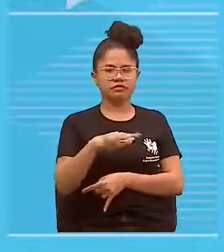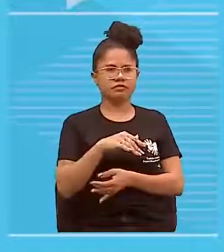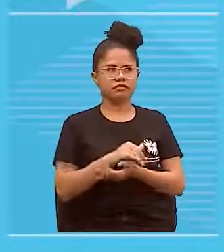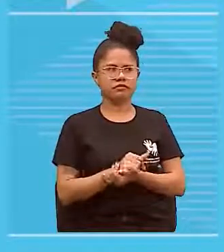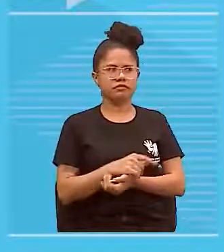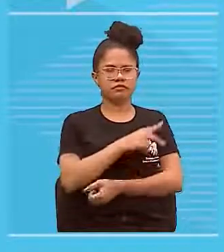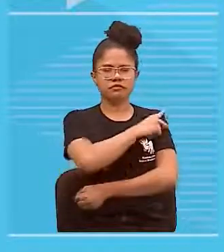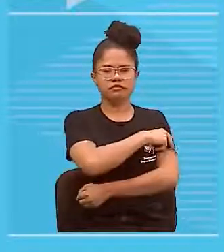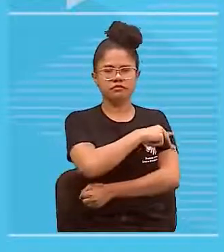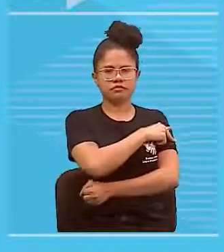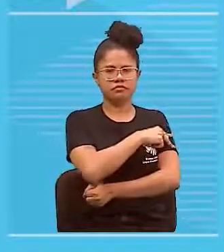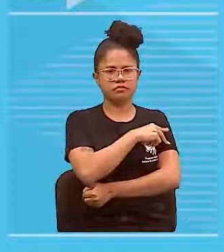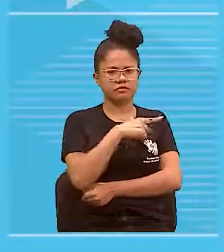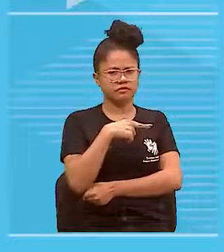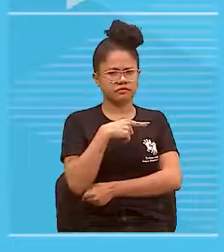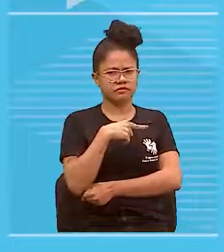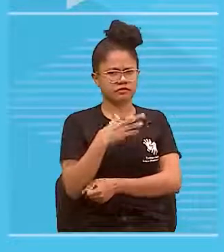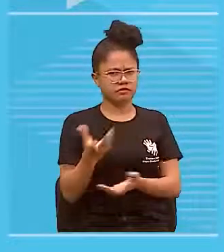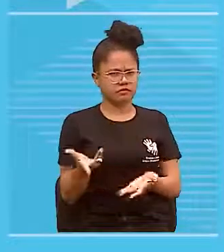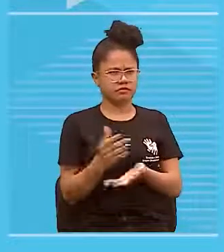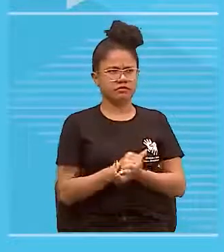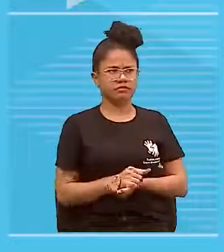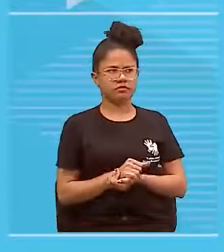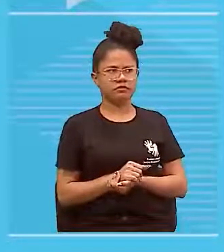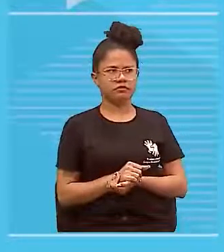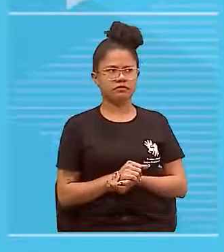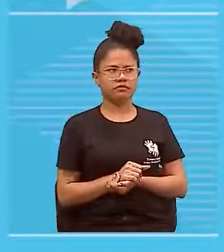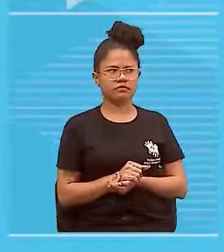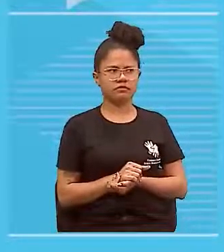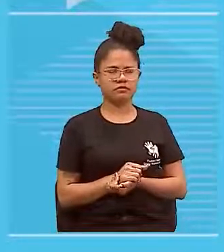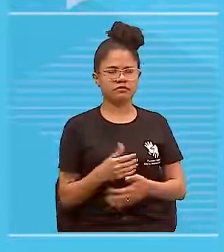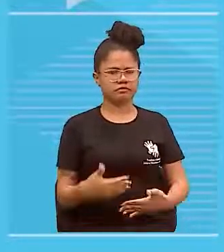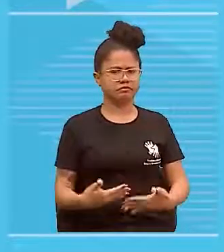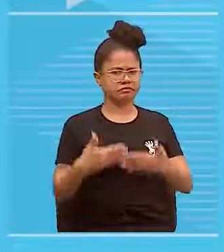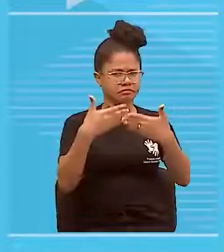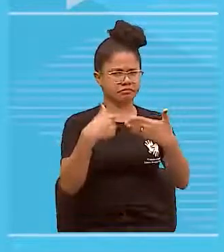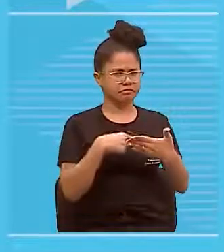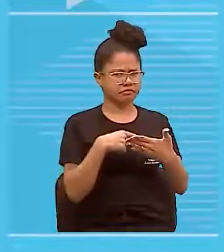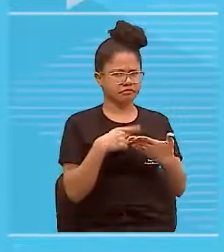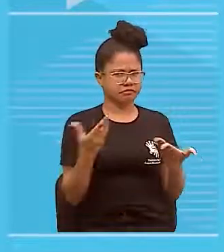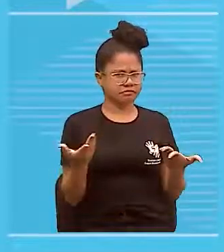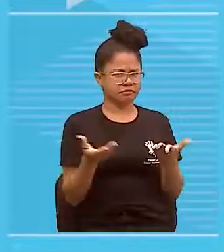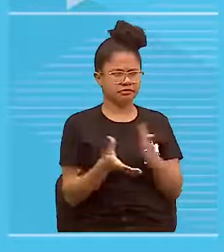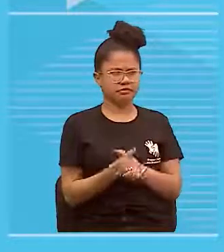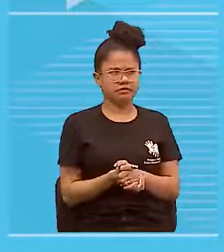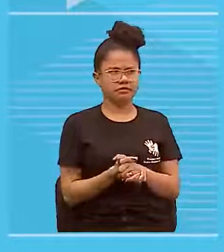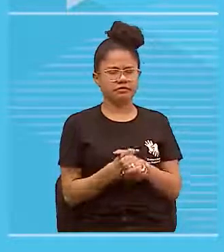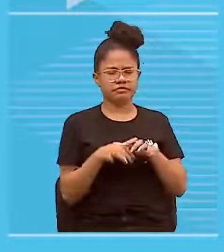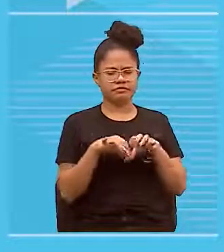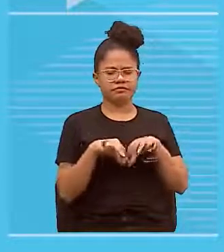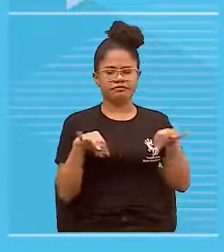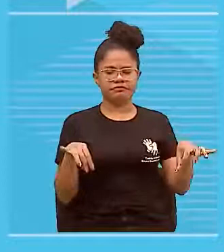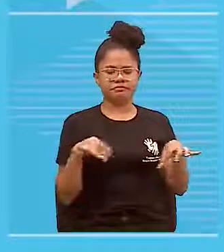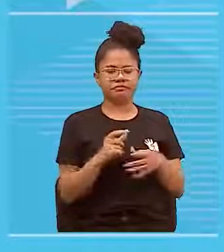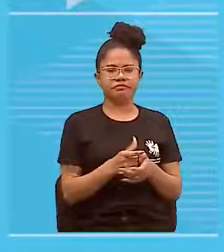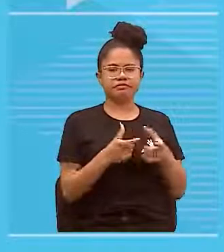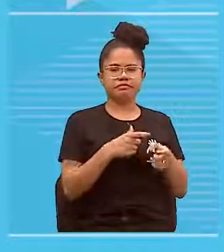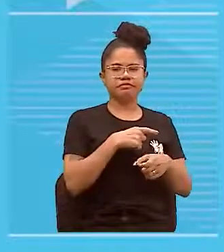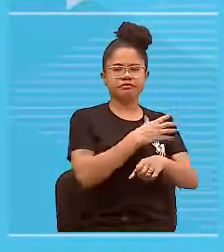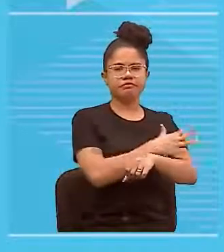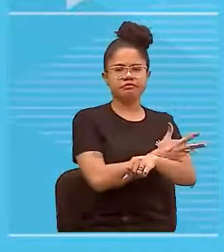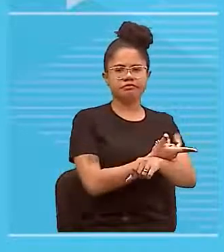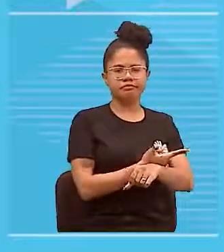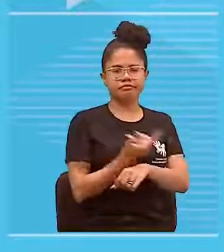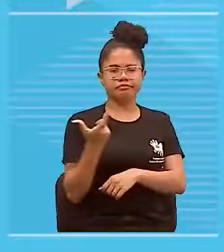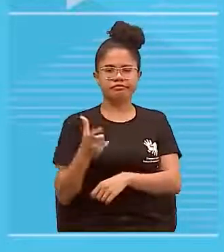essa divisão, tem? Tem um cercado, um muro, algo assim, para diferenciar a área que tem cerrado da área que